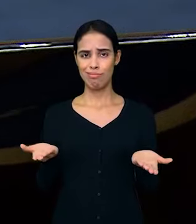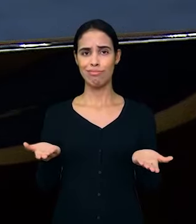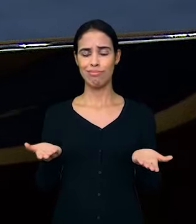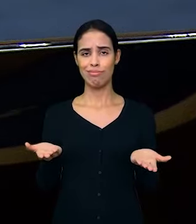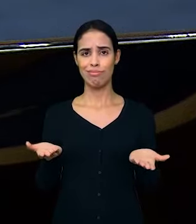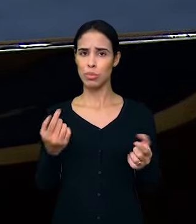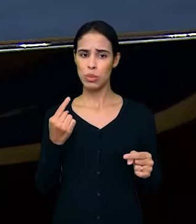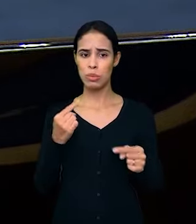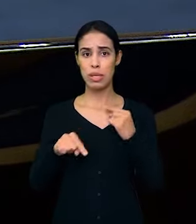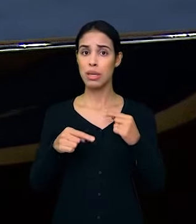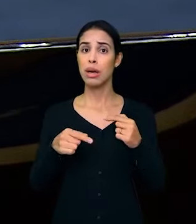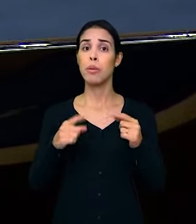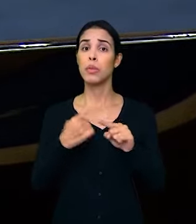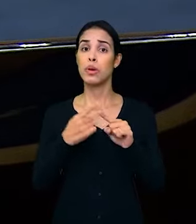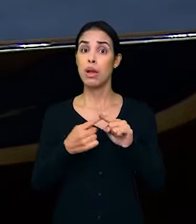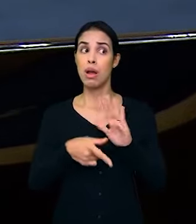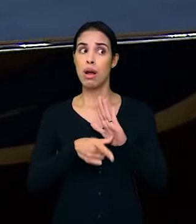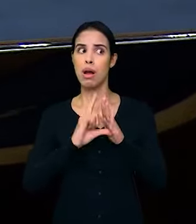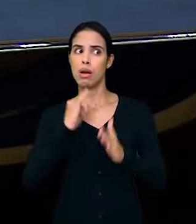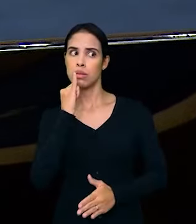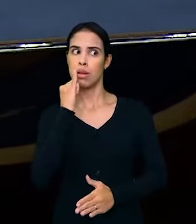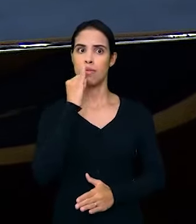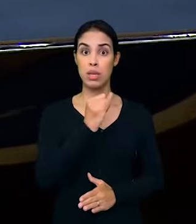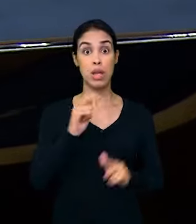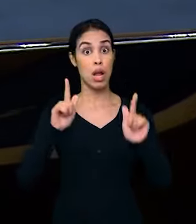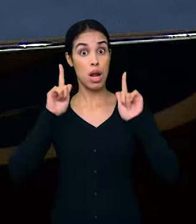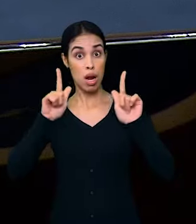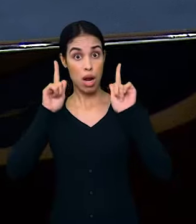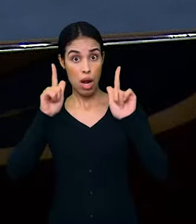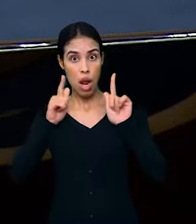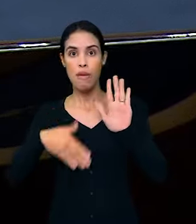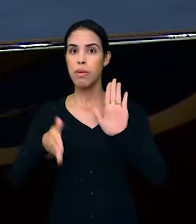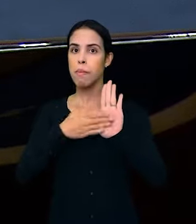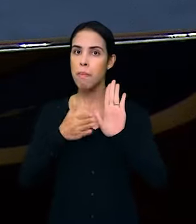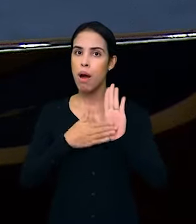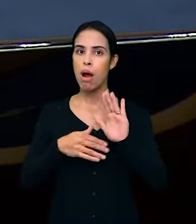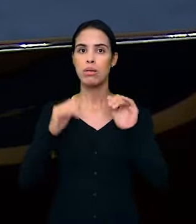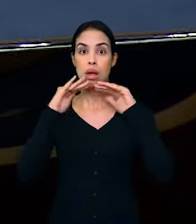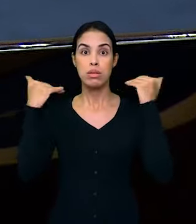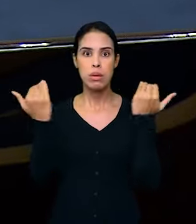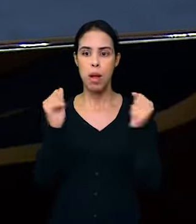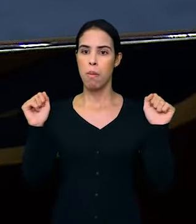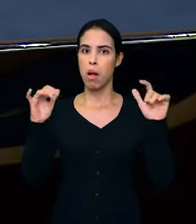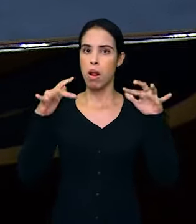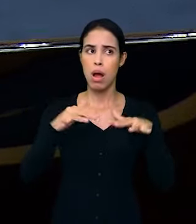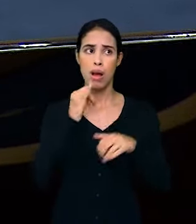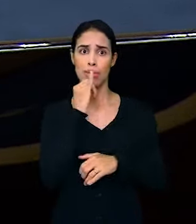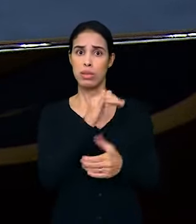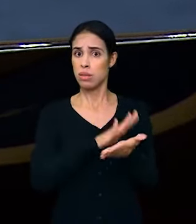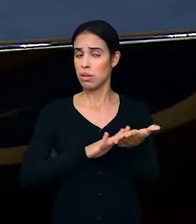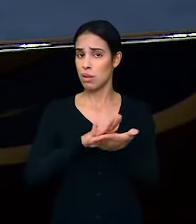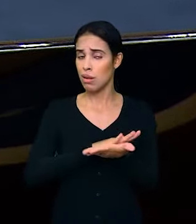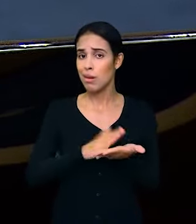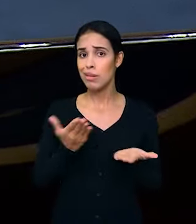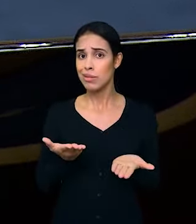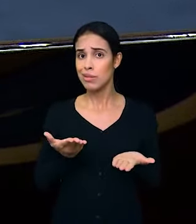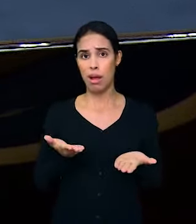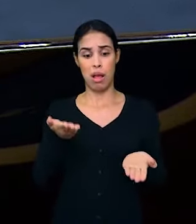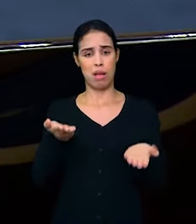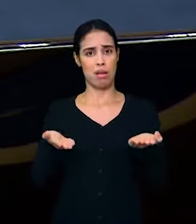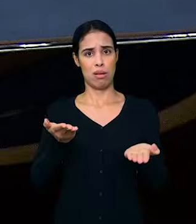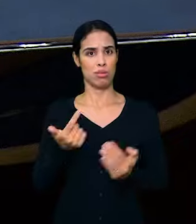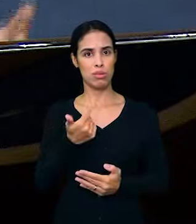sem o prévio aviso, sem uma pauta de reivindicações, sem Assembleia Geral que a justifique, me parece que nós